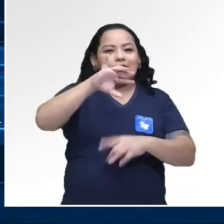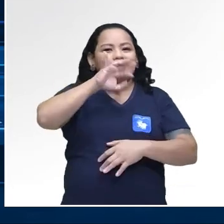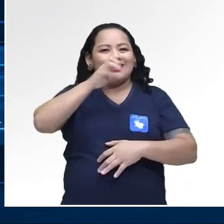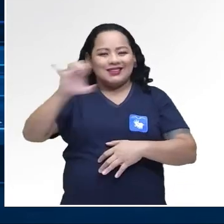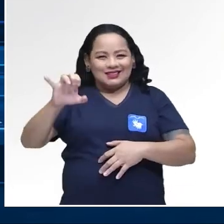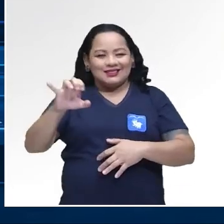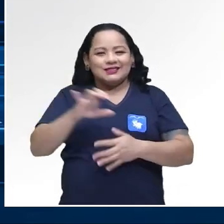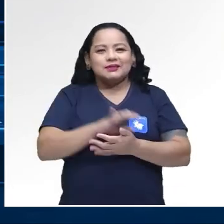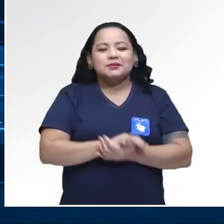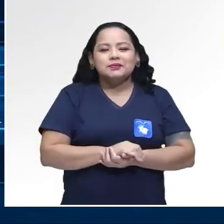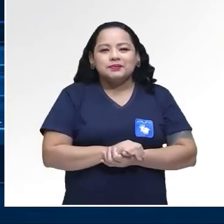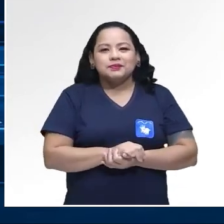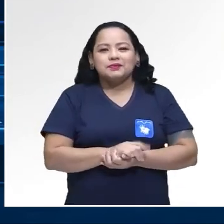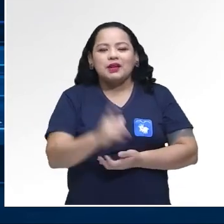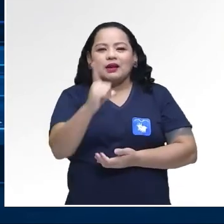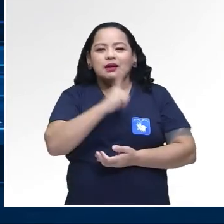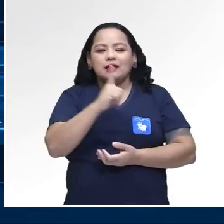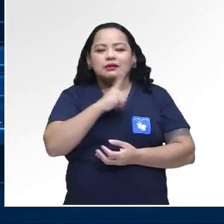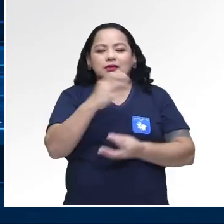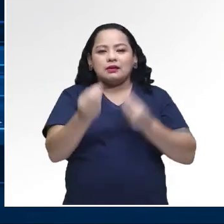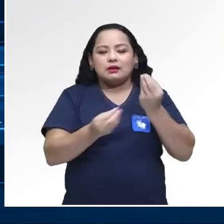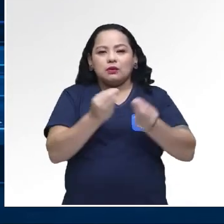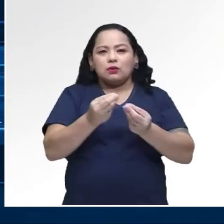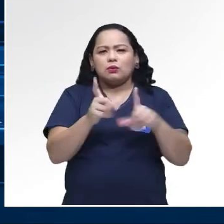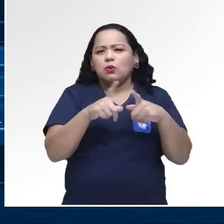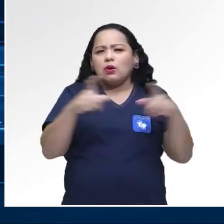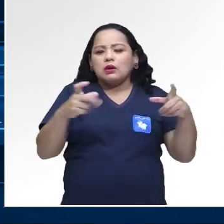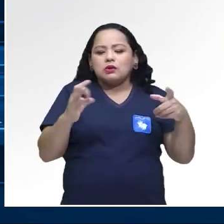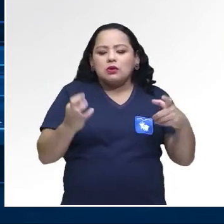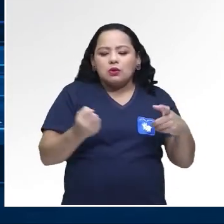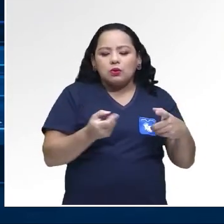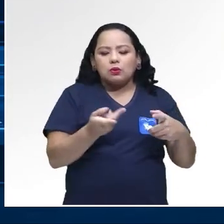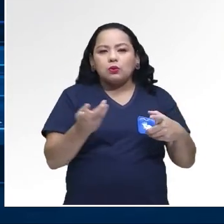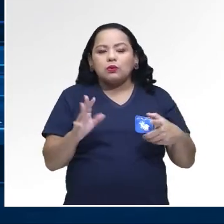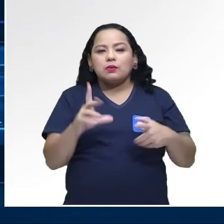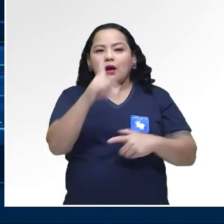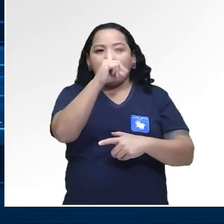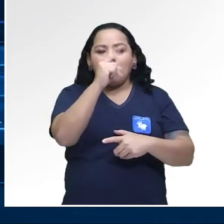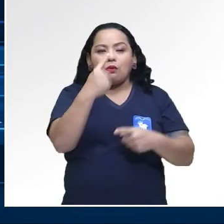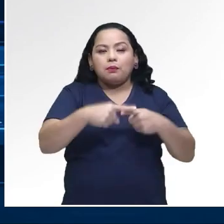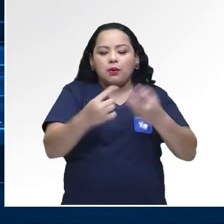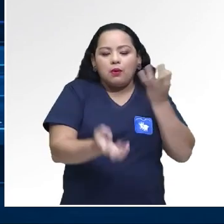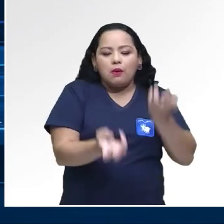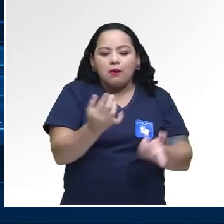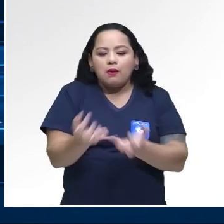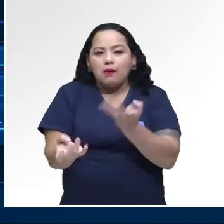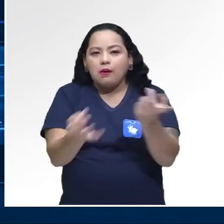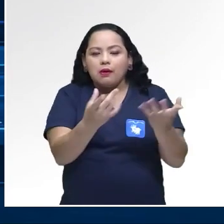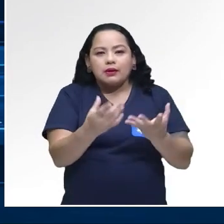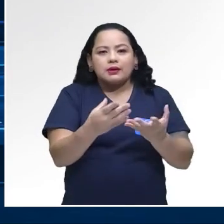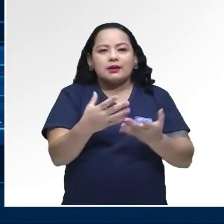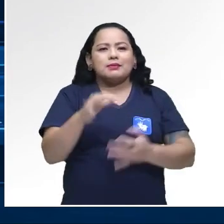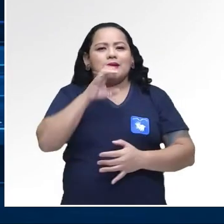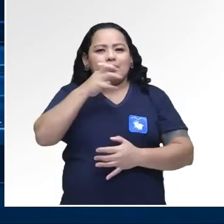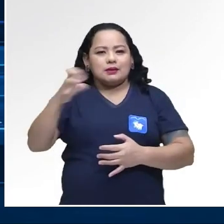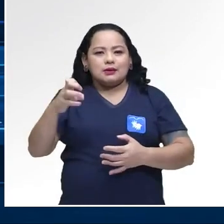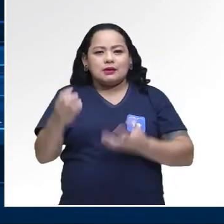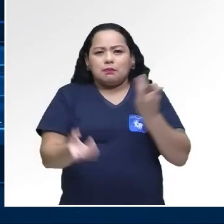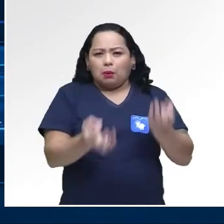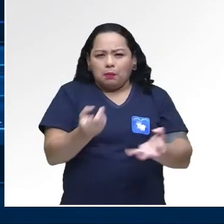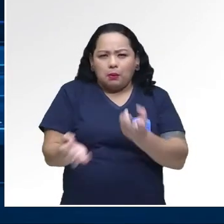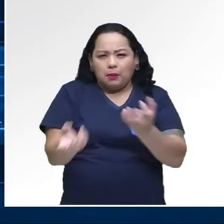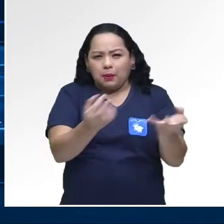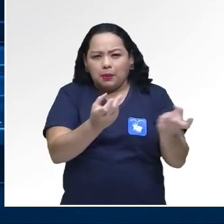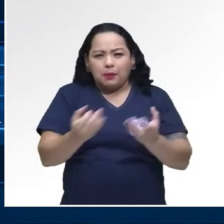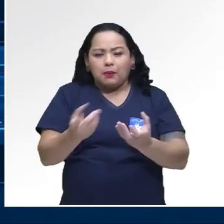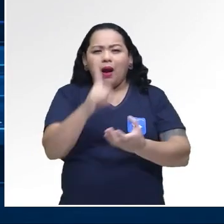termoelétrica vai ter ali, né, uma grande quantidade de água, com a queima dessa energia vai borbulhar, né,